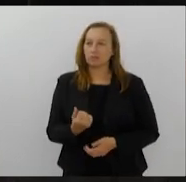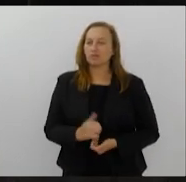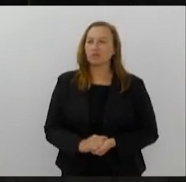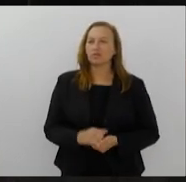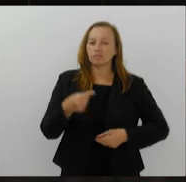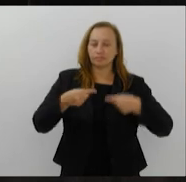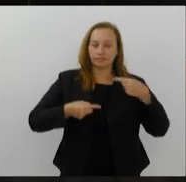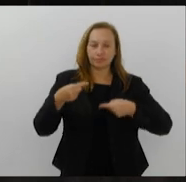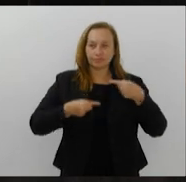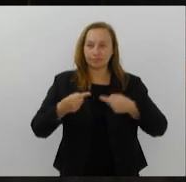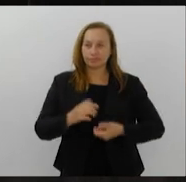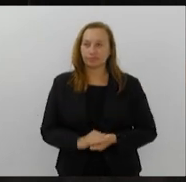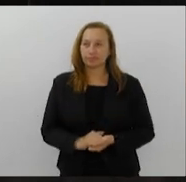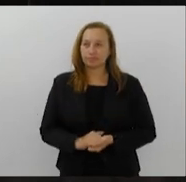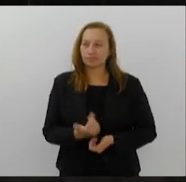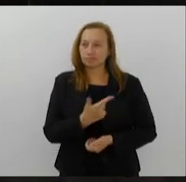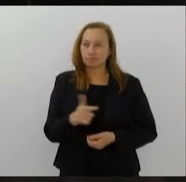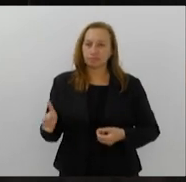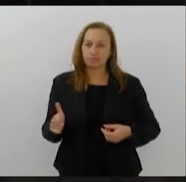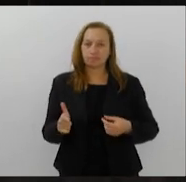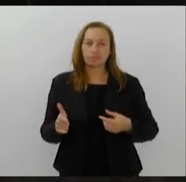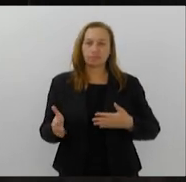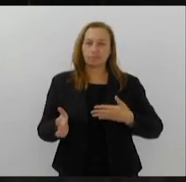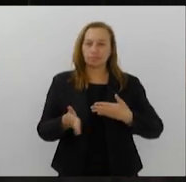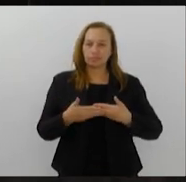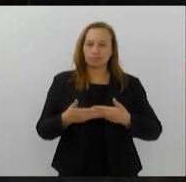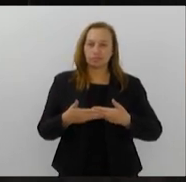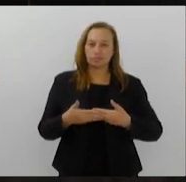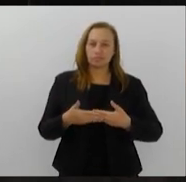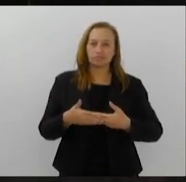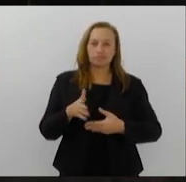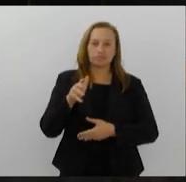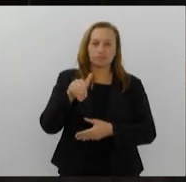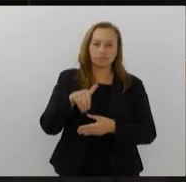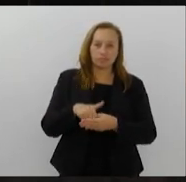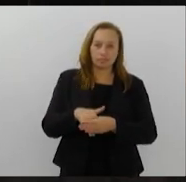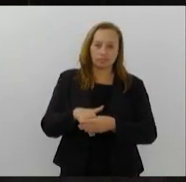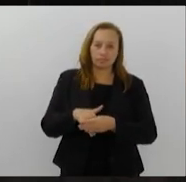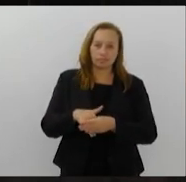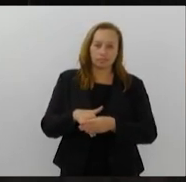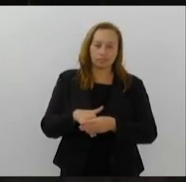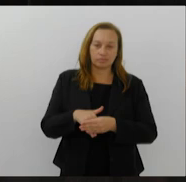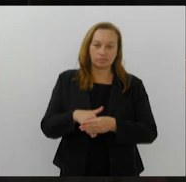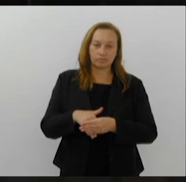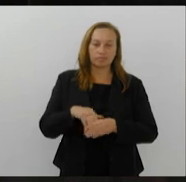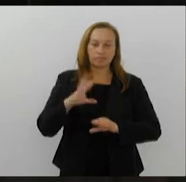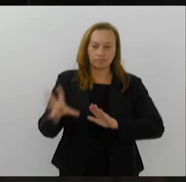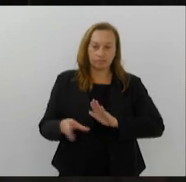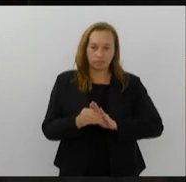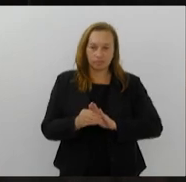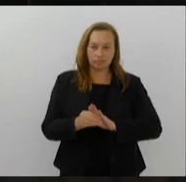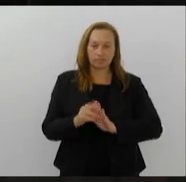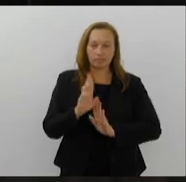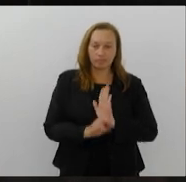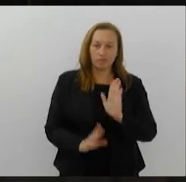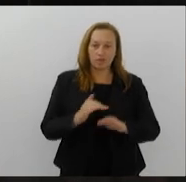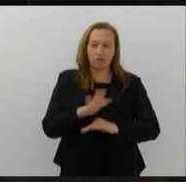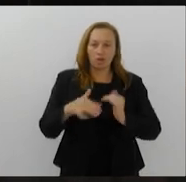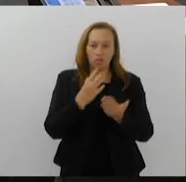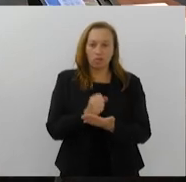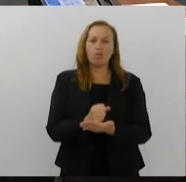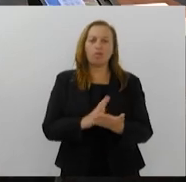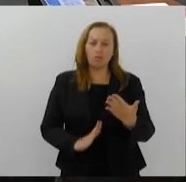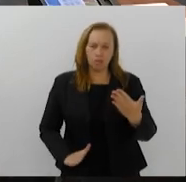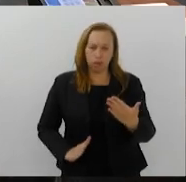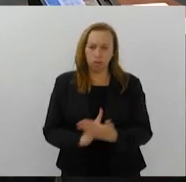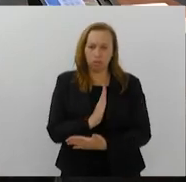Em discussão, não havendo quem queira discutir, encerrada a discussão. Em votação, emenda de redação. Senhores que aprovam, permaneçam como